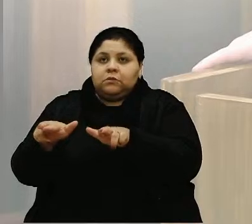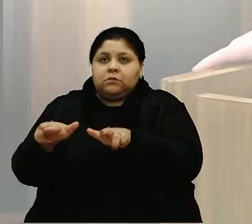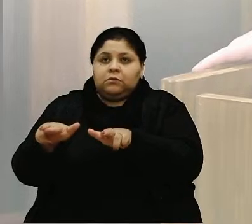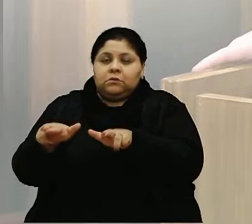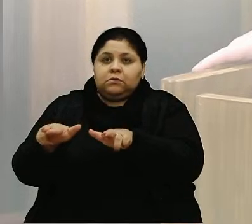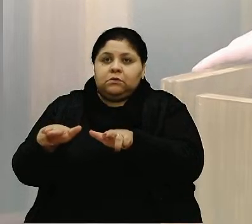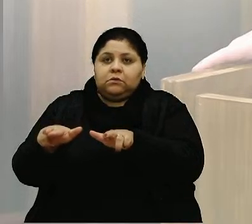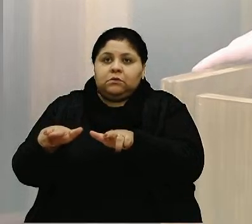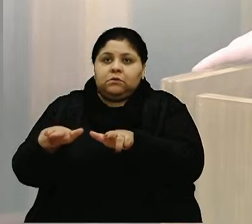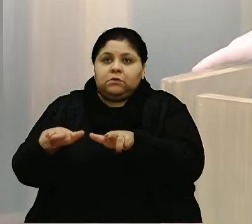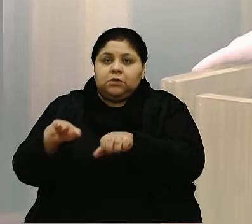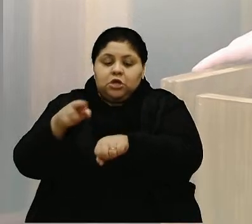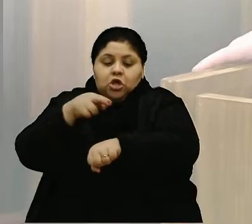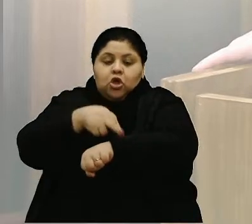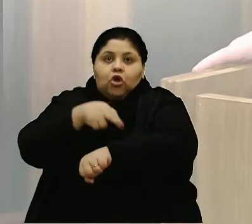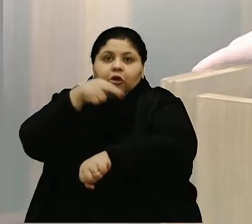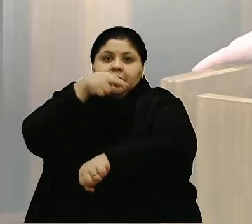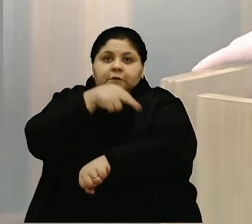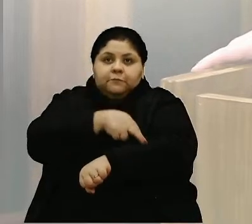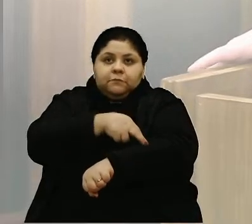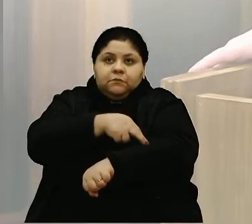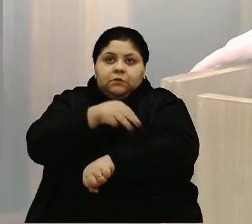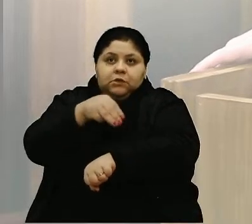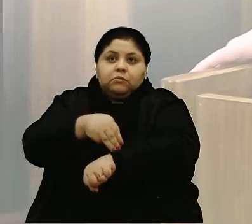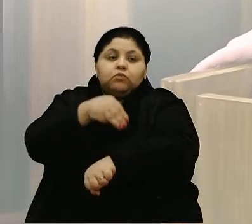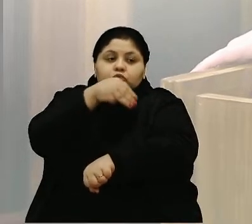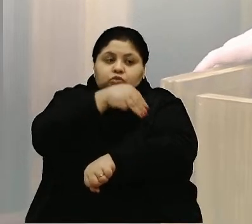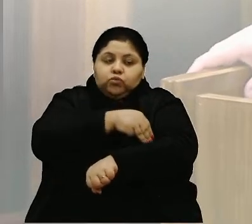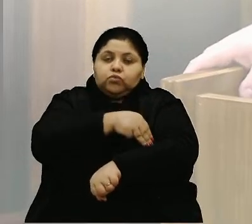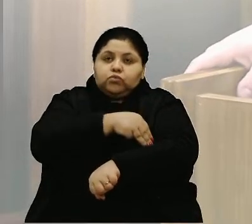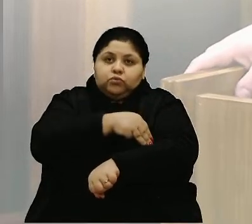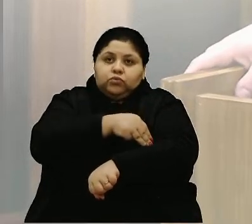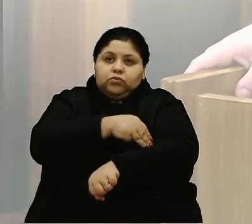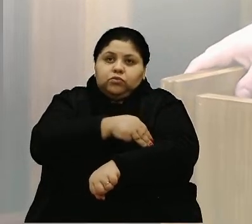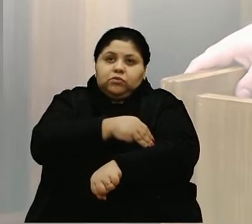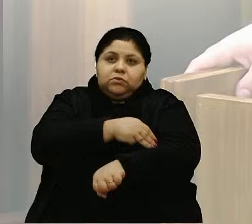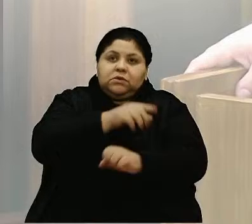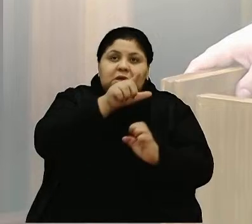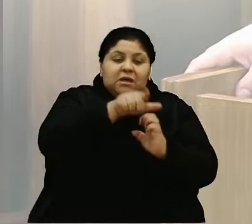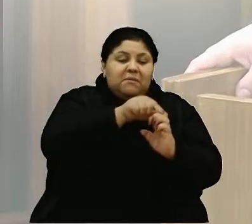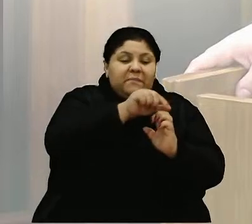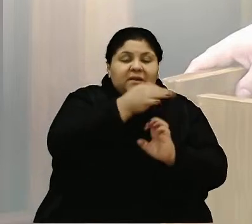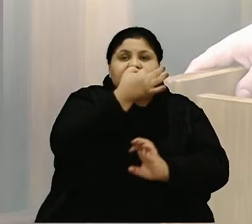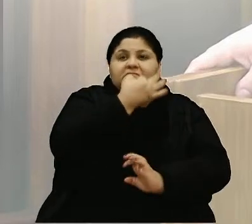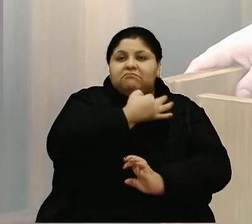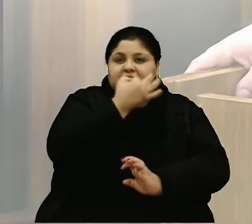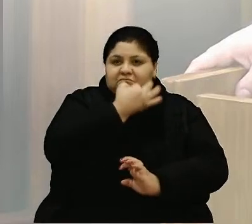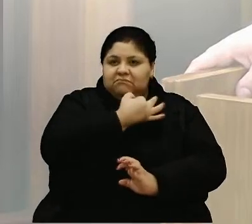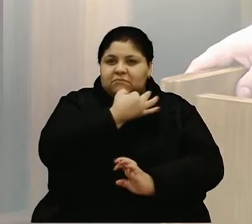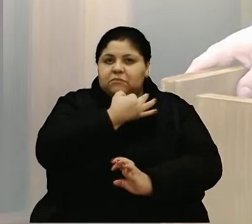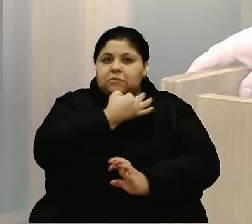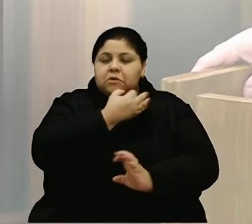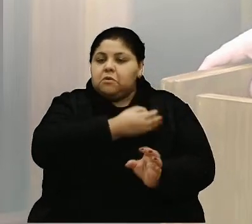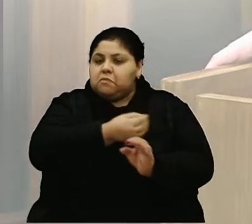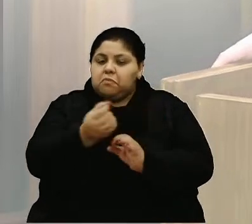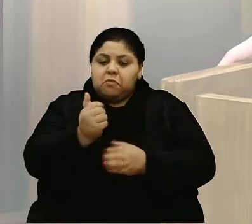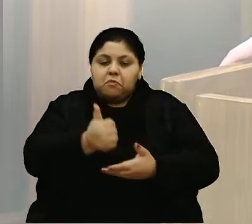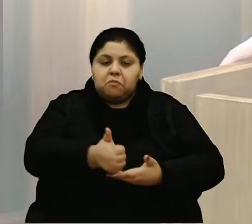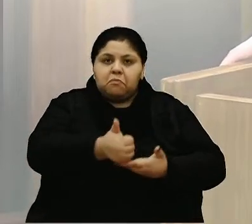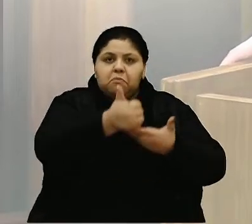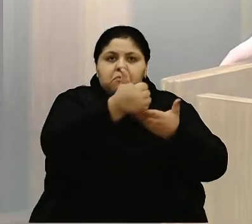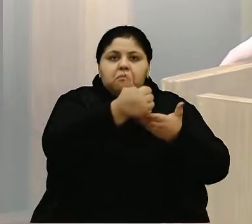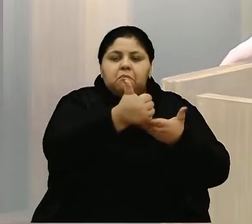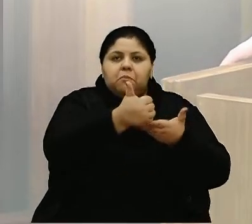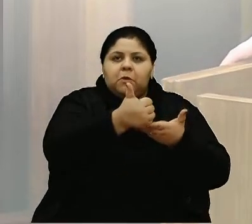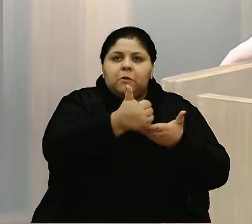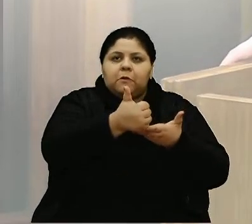Roca Salles e Mussum, a TerraSol Caxias muito prestou o apoio e o auxílio